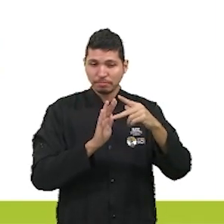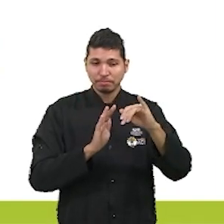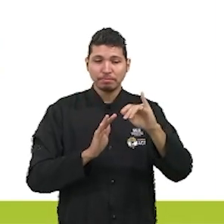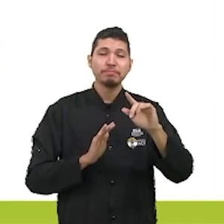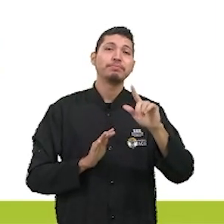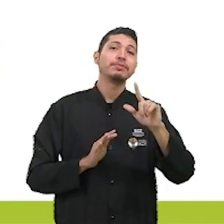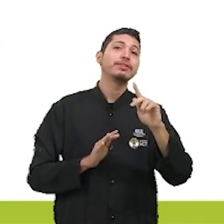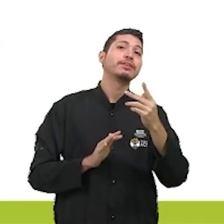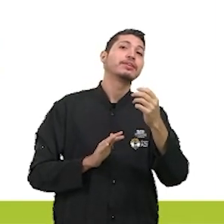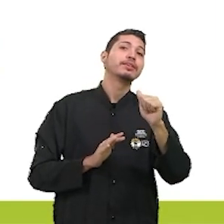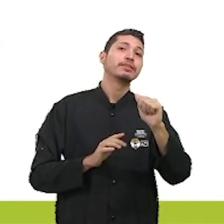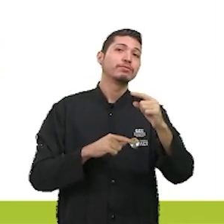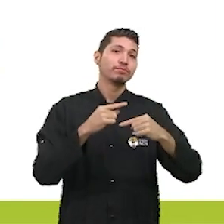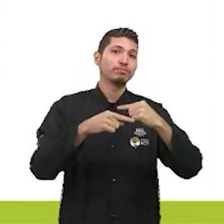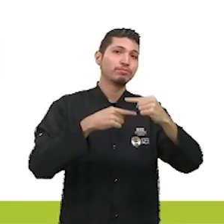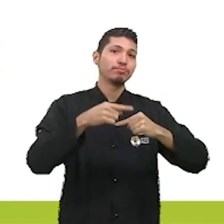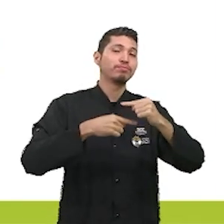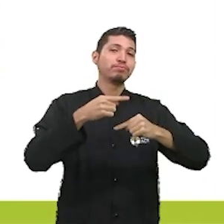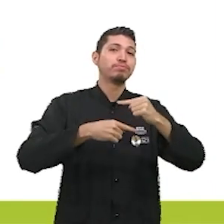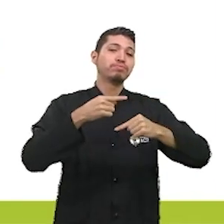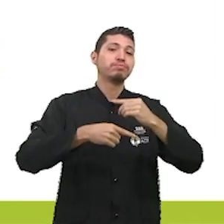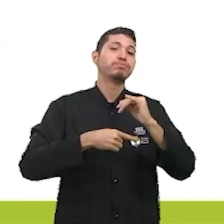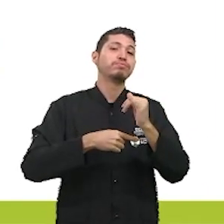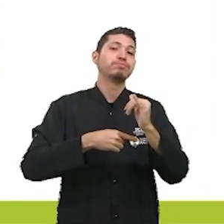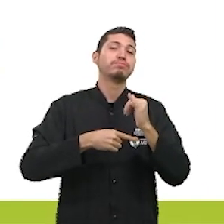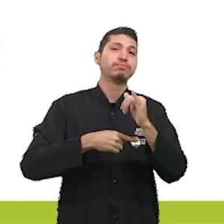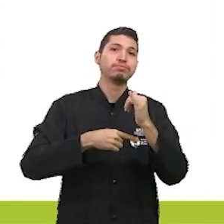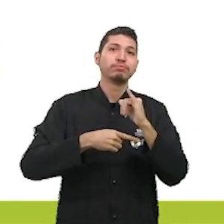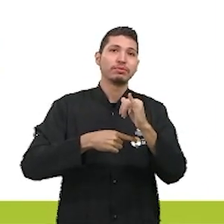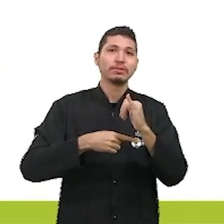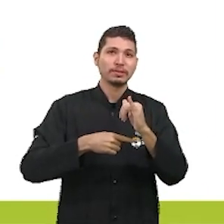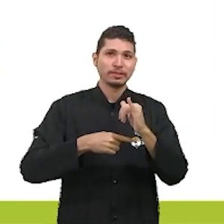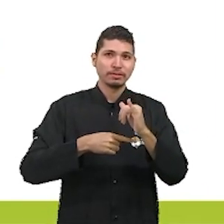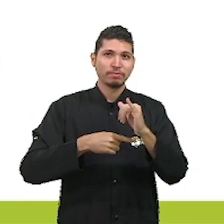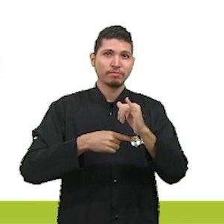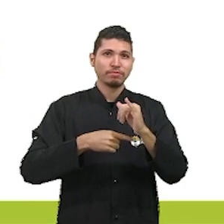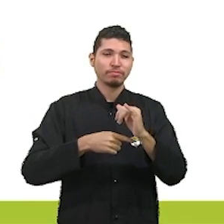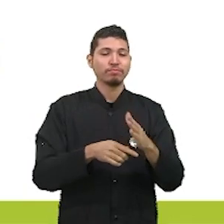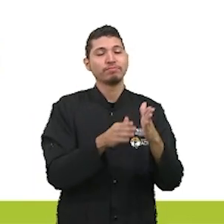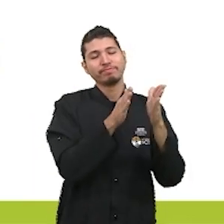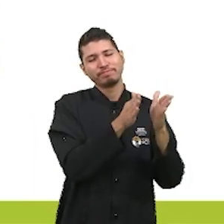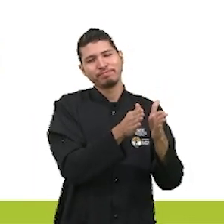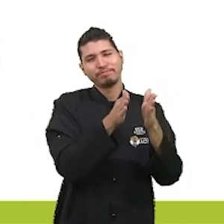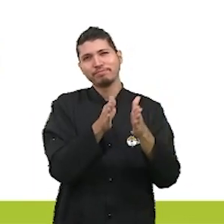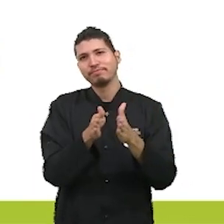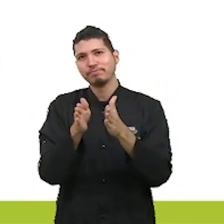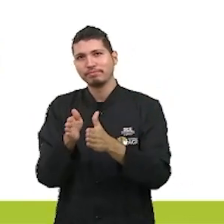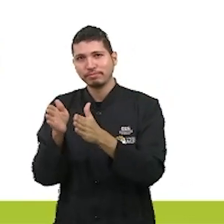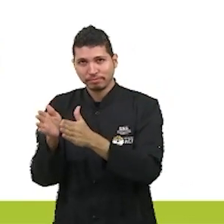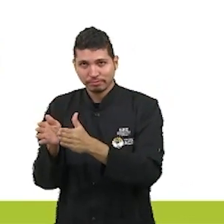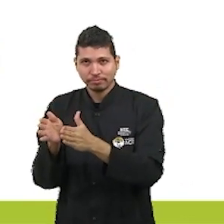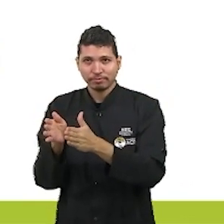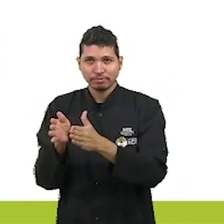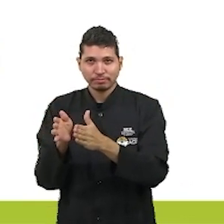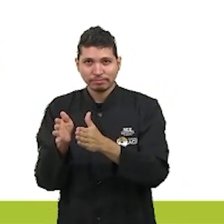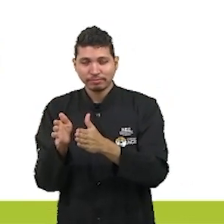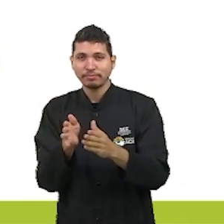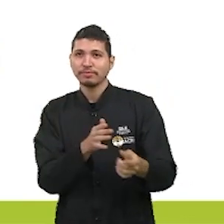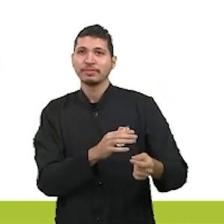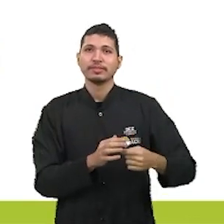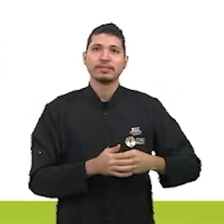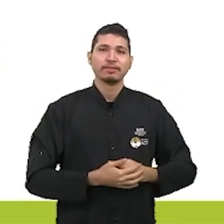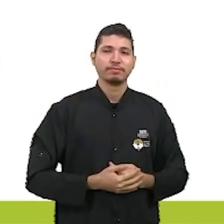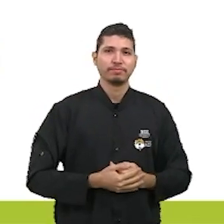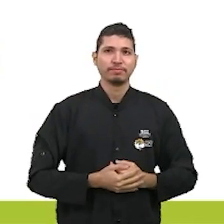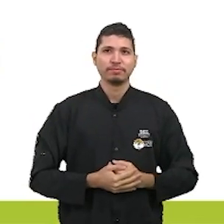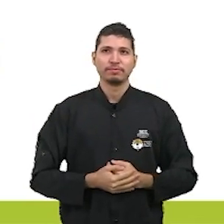gerador, por isso que eu uso o FEM, tá? Associados em série. Então, observe que está associado em série, e